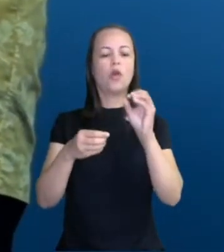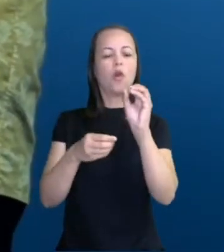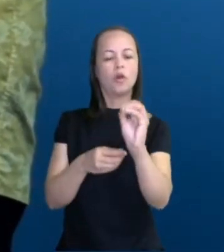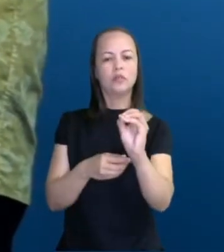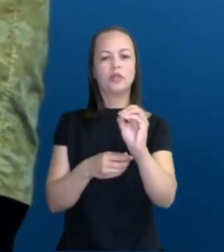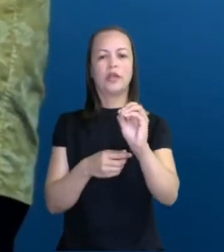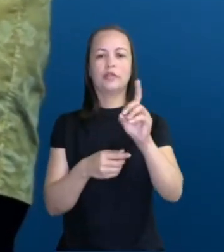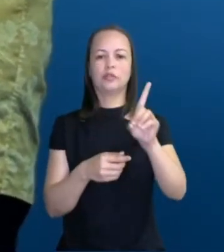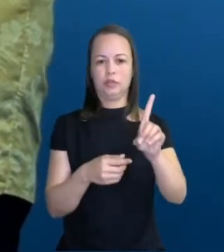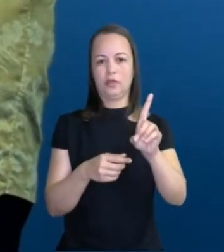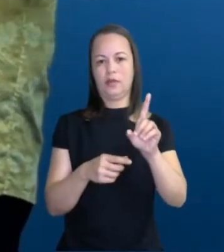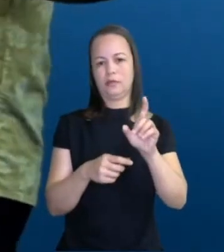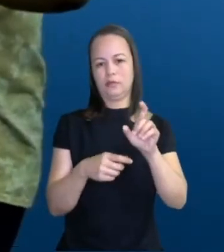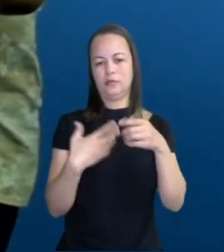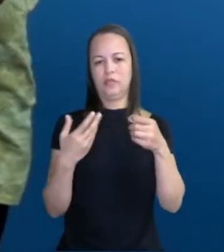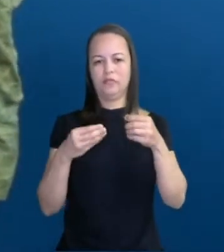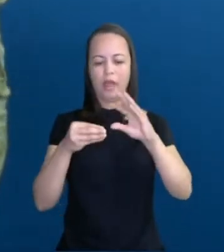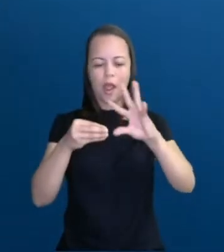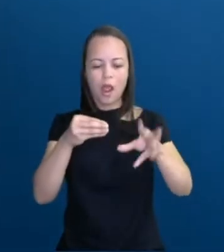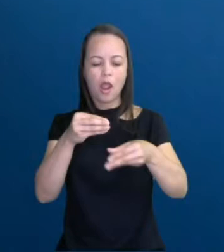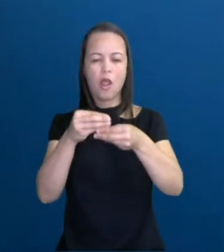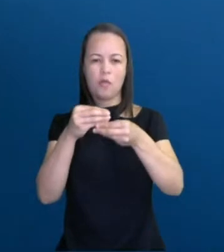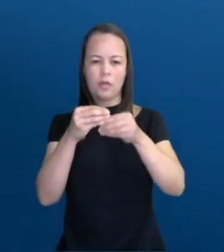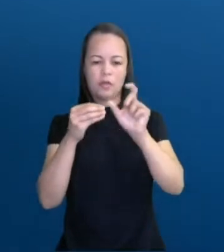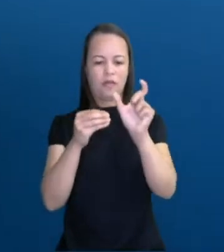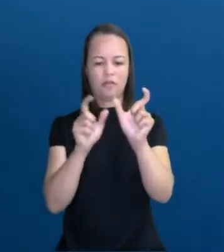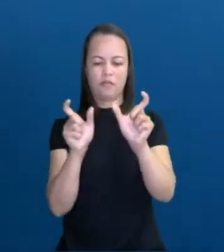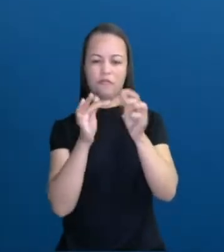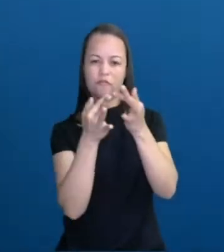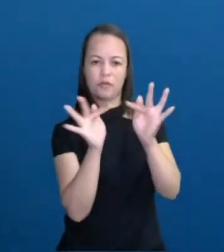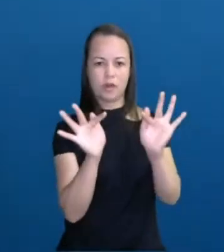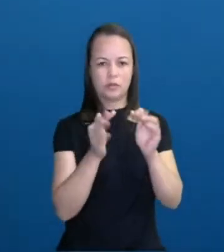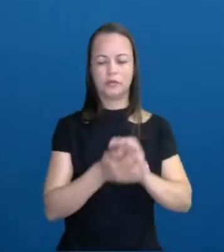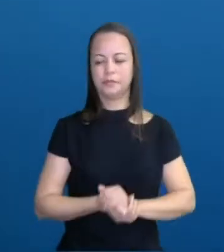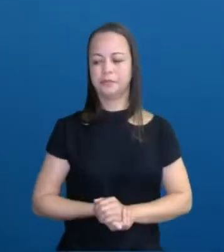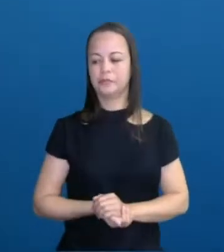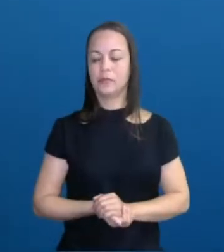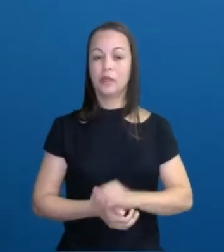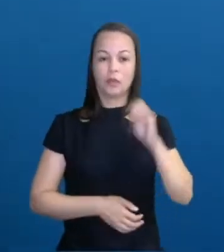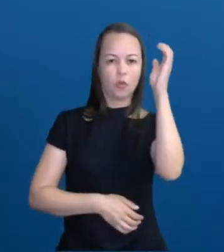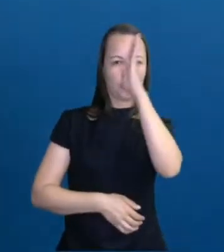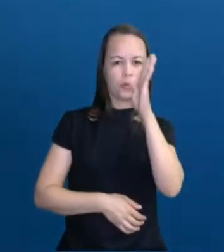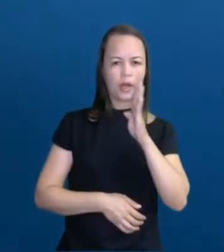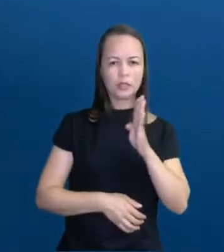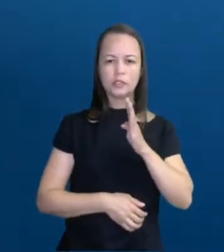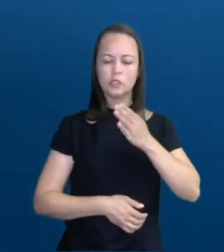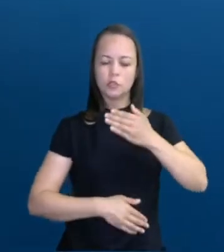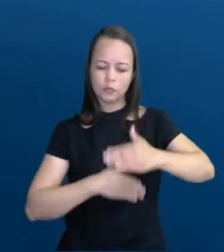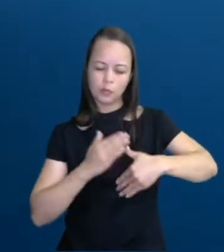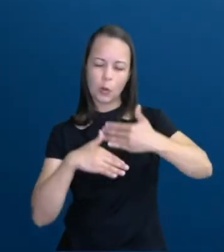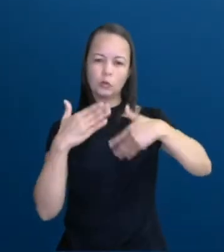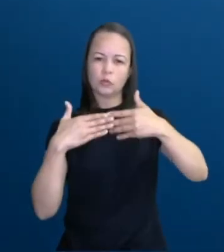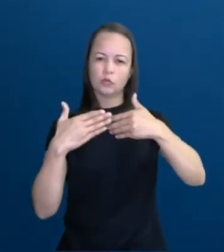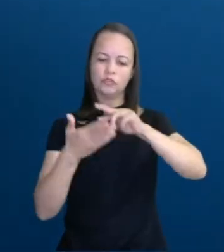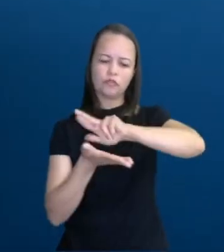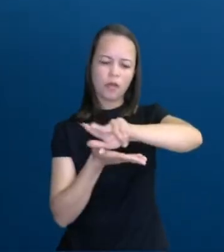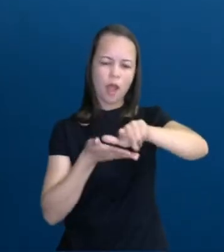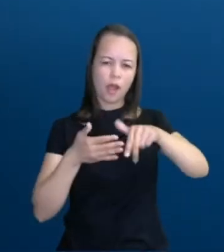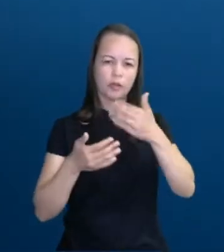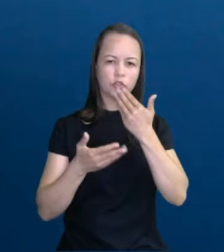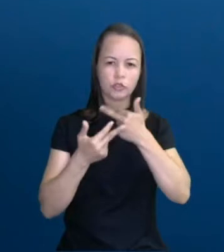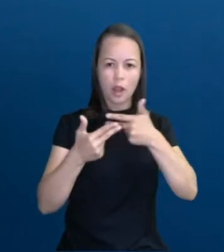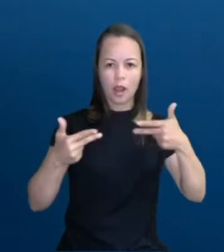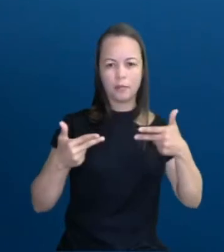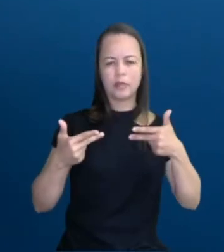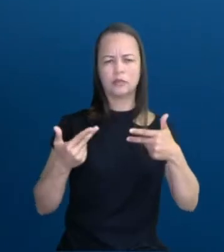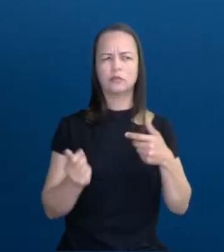vai completar o sentido da frase. Vamos ver alguns exemplos aqui. O Brasil produz muitos alimentos. O